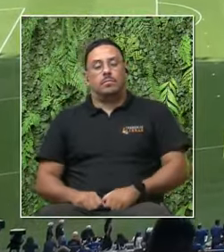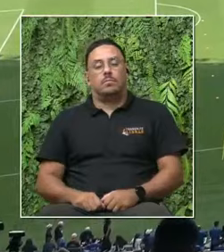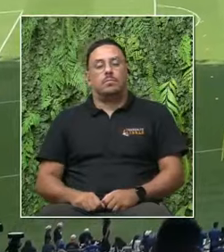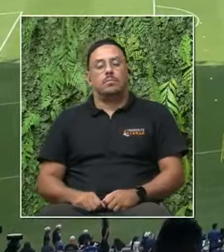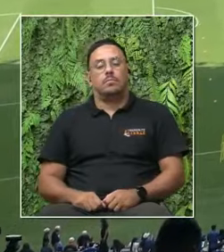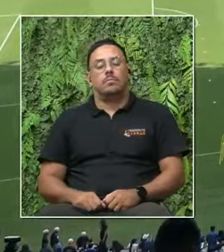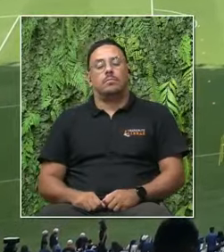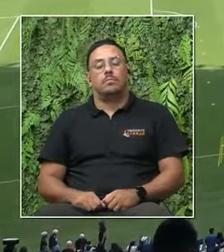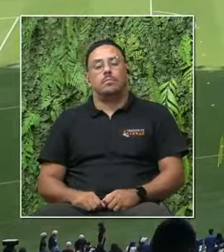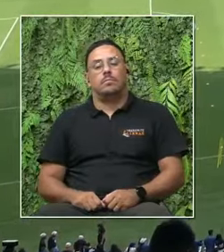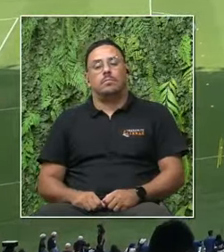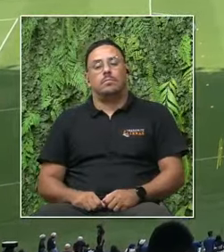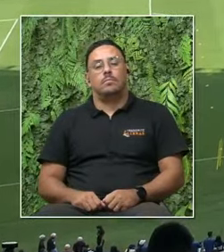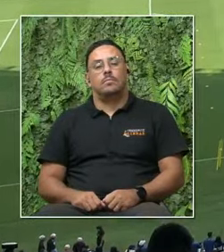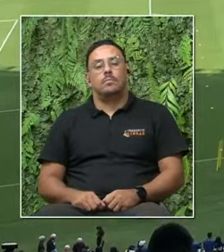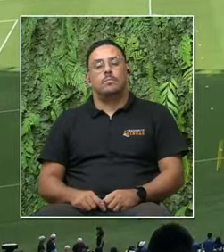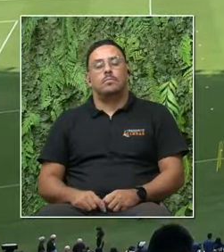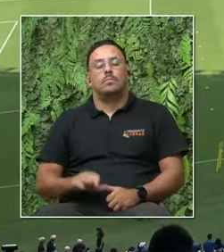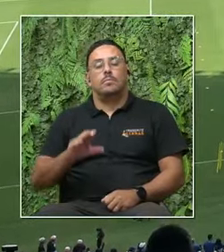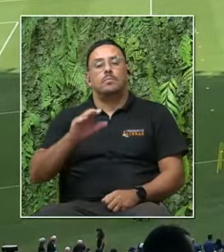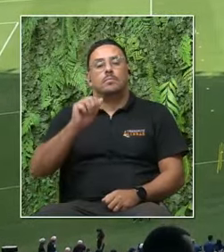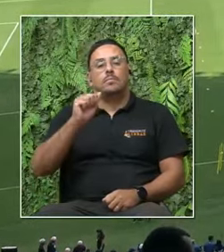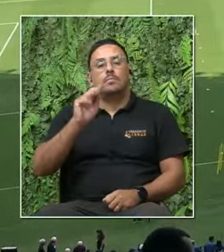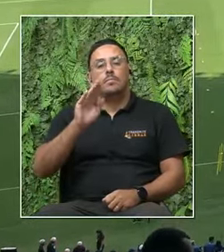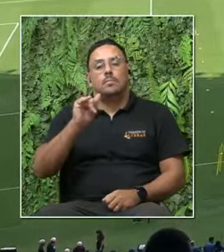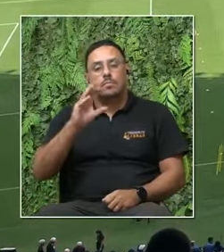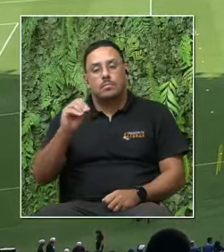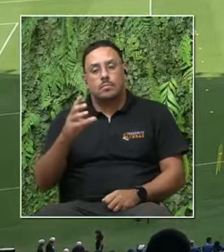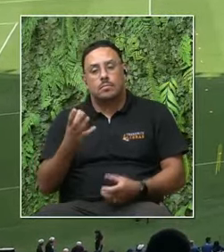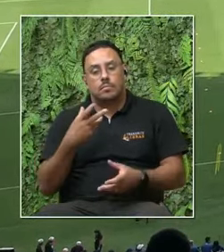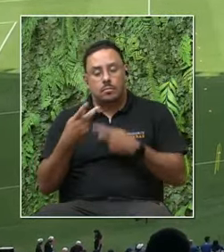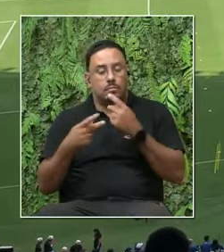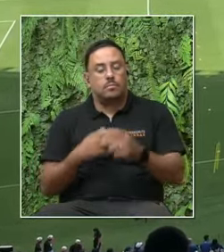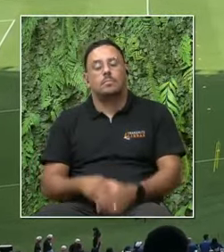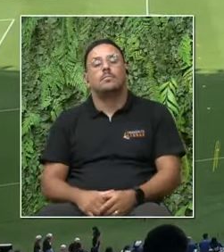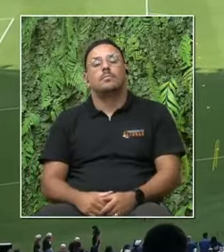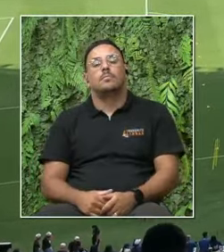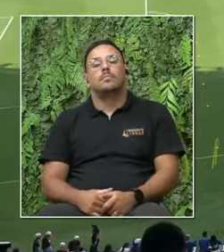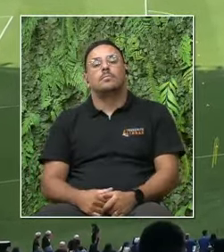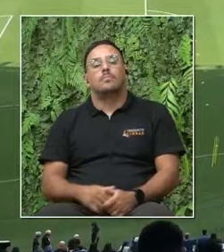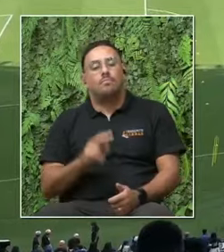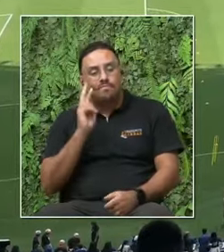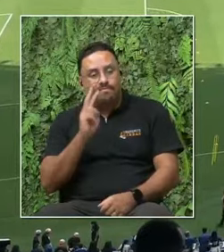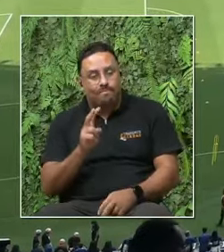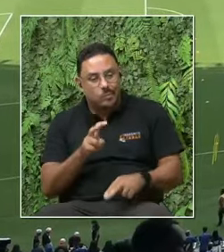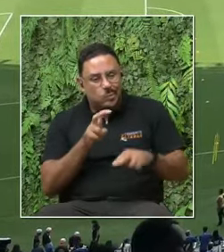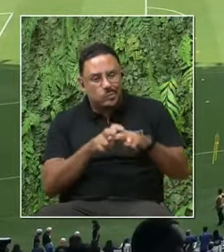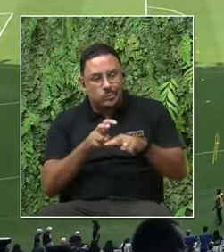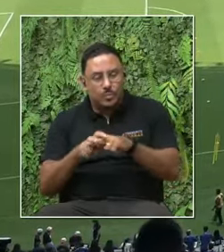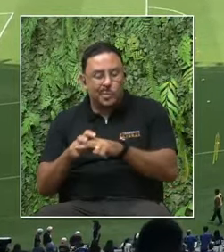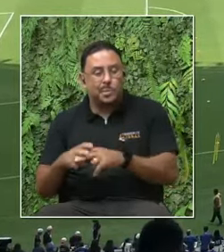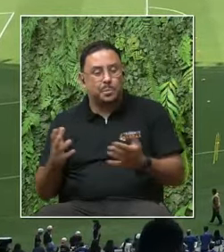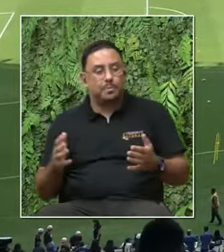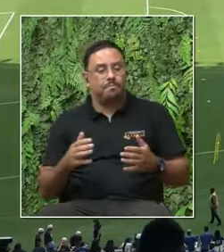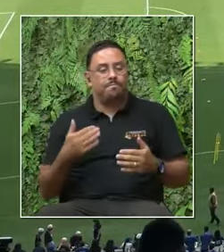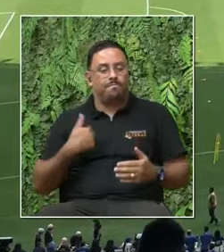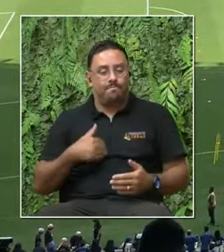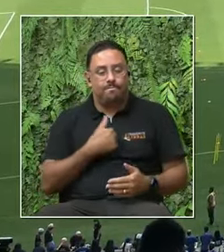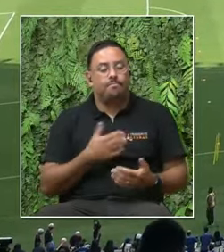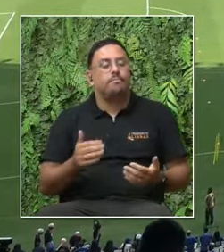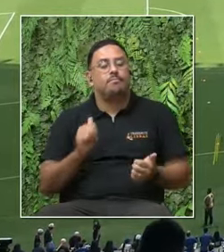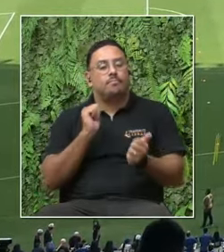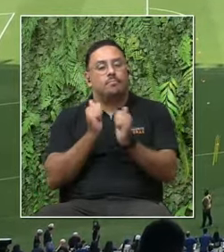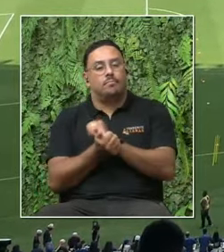reservas o gab cabid não quer falar assim ô ô Bob você olha pro banco do Atlético você tem jogadores